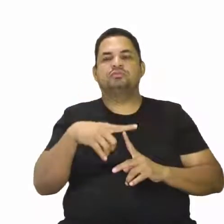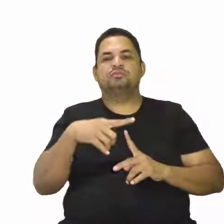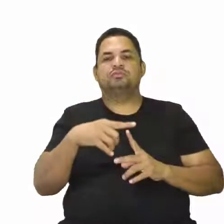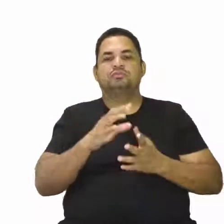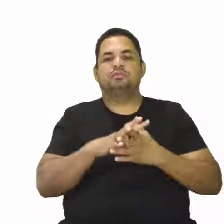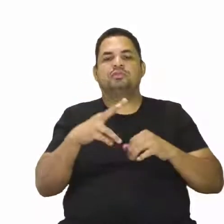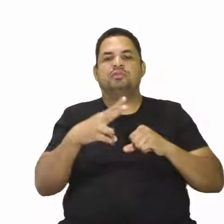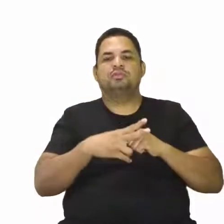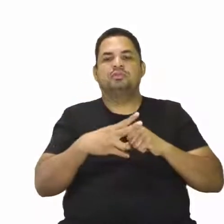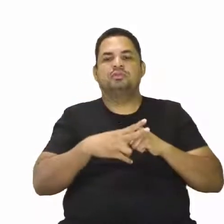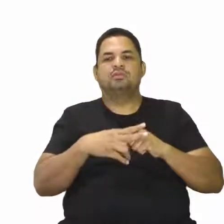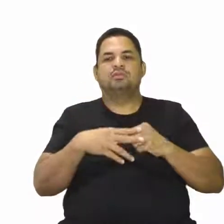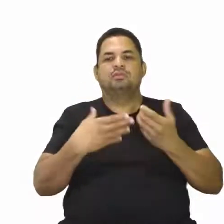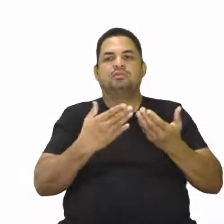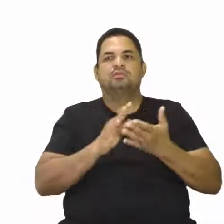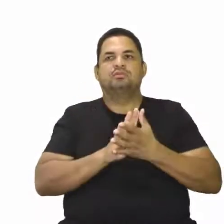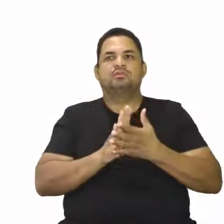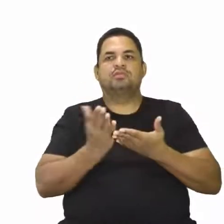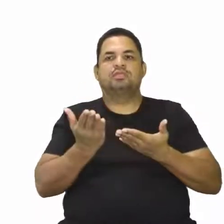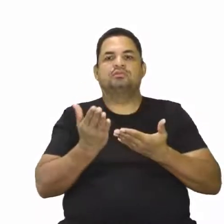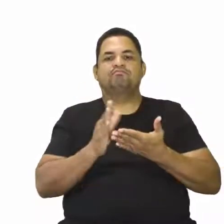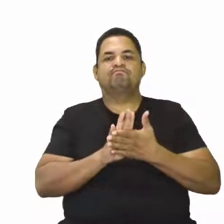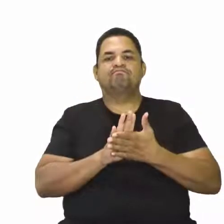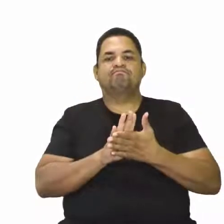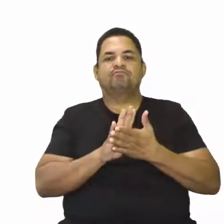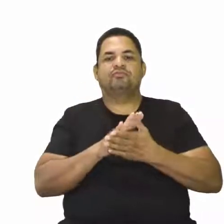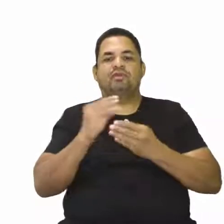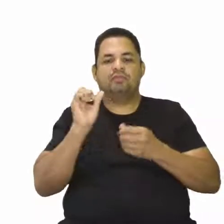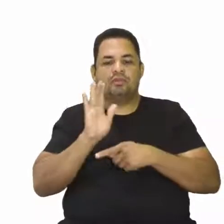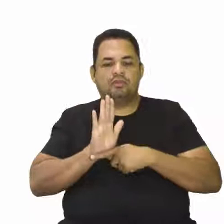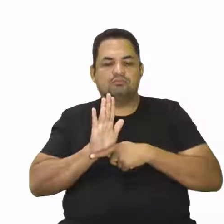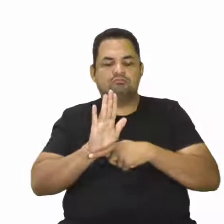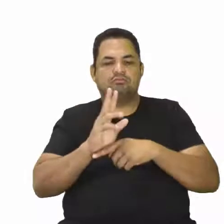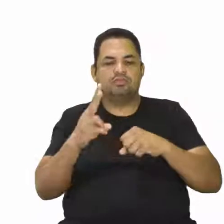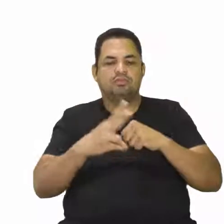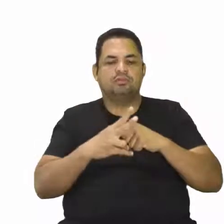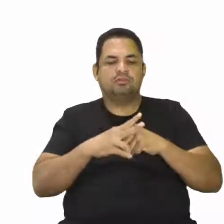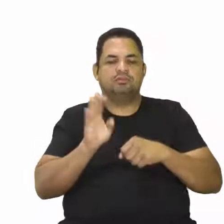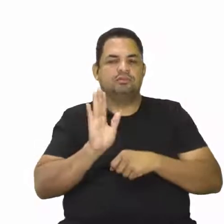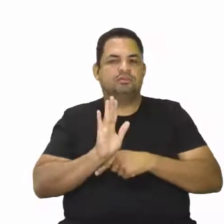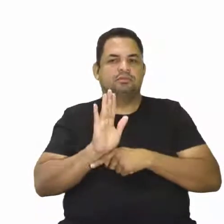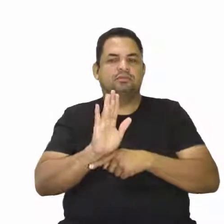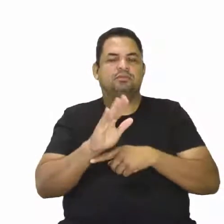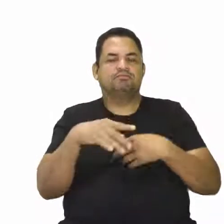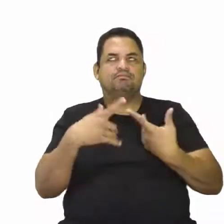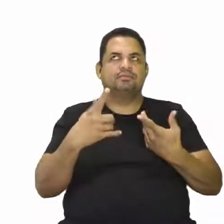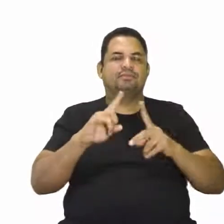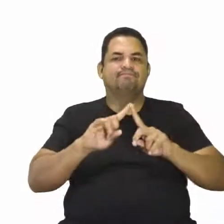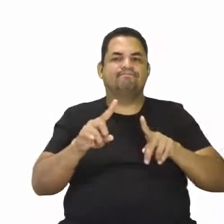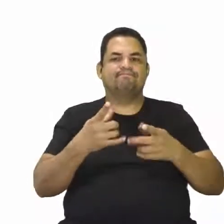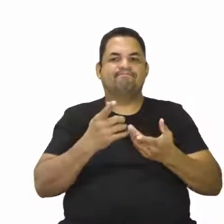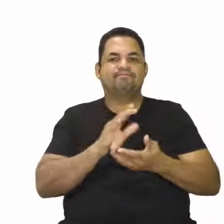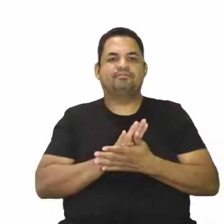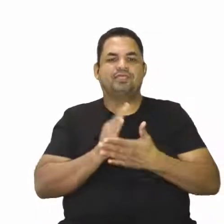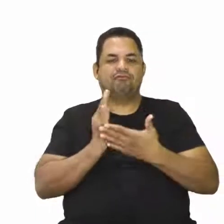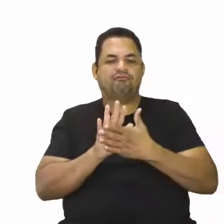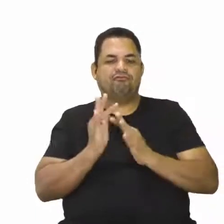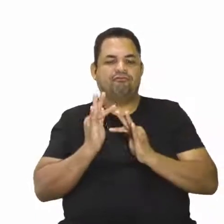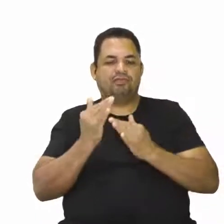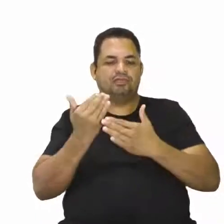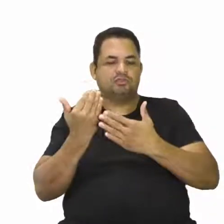um verbo coadjuvante, um verbo auxiliar, mas que ele não faz papel de auxiliar, ele é o